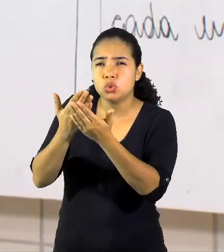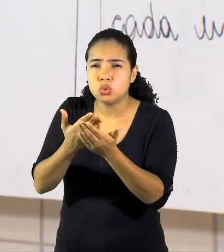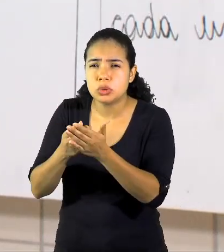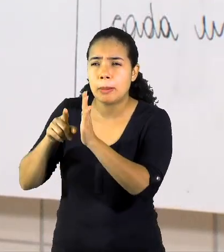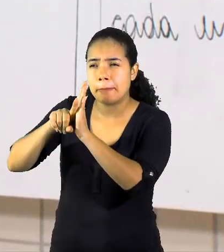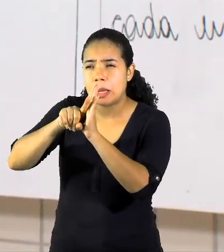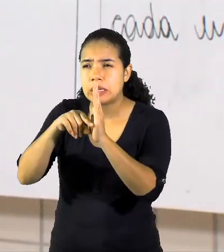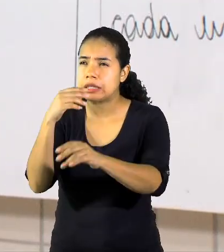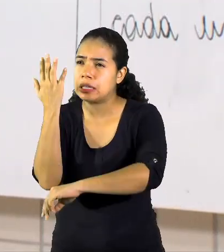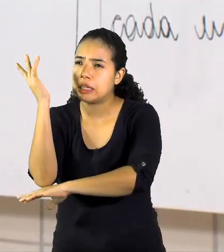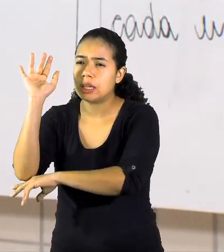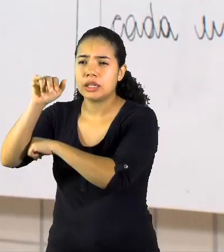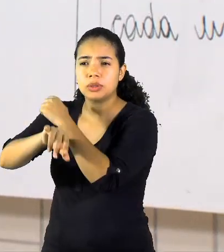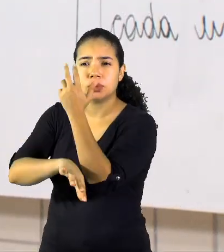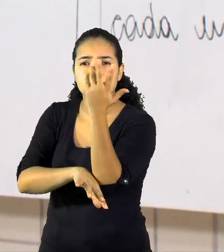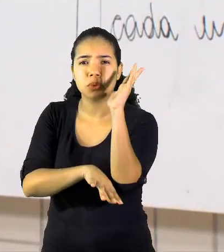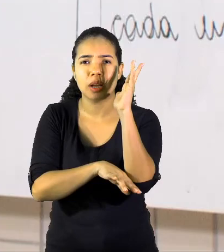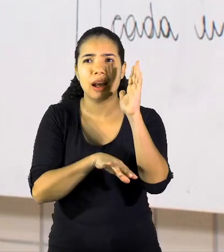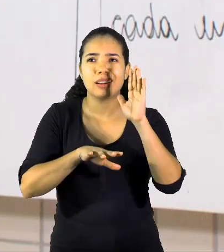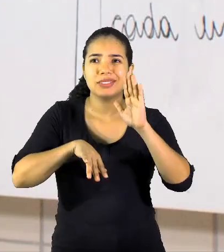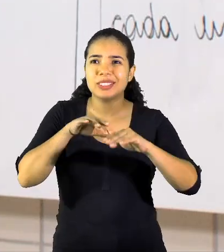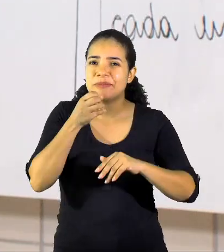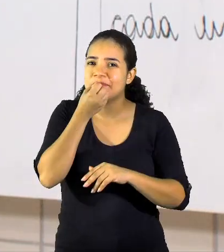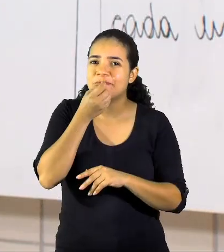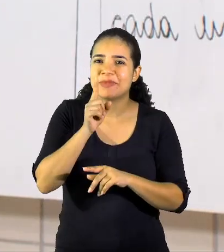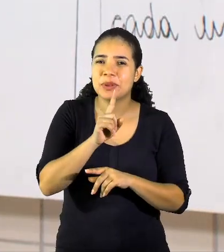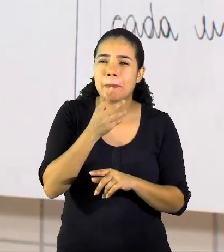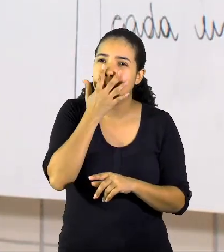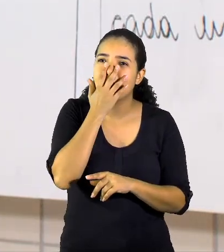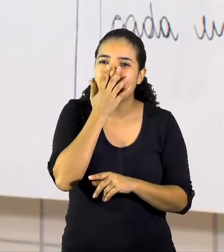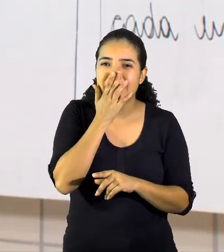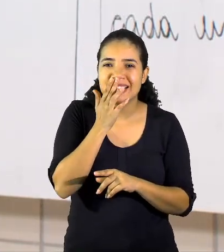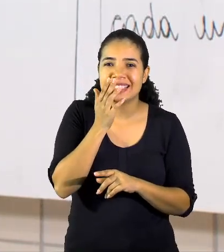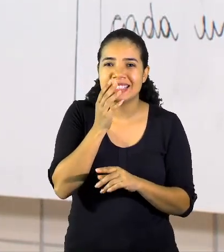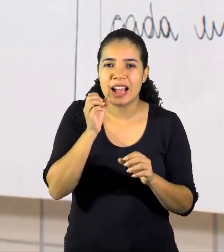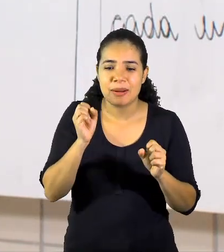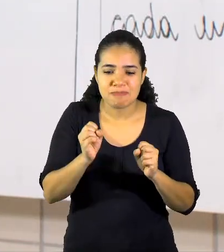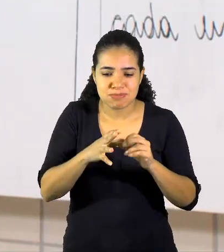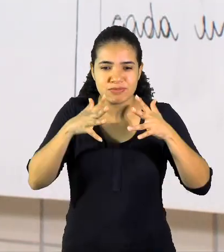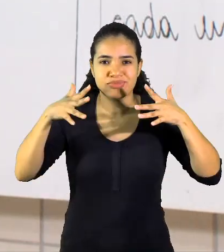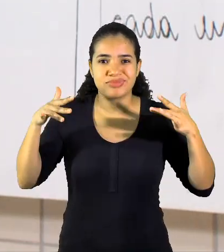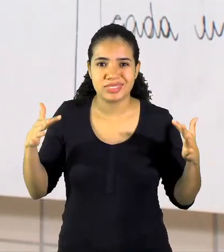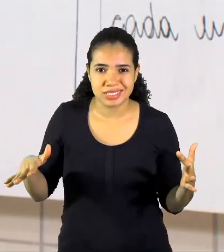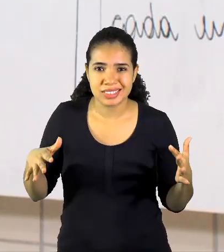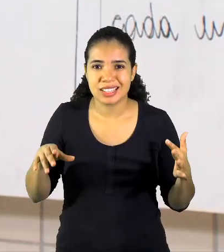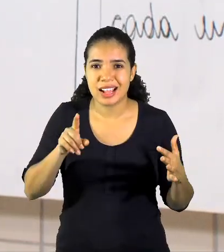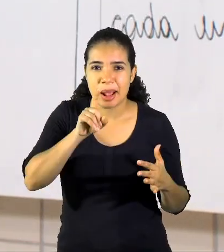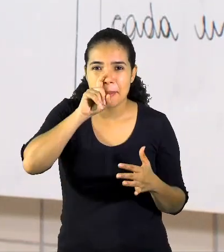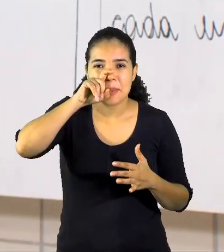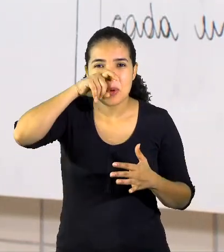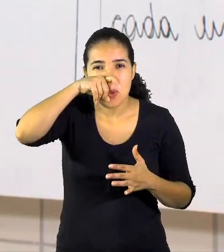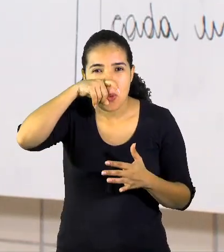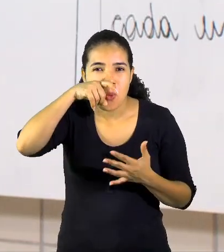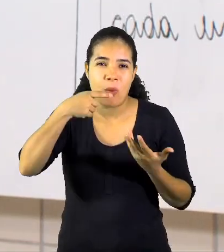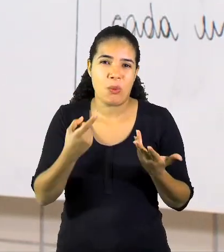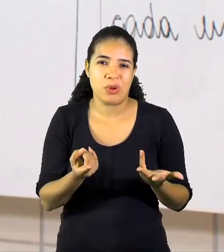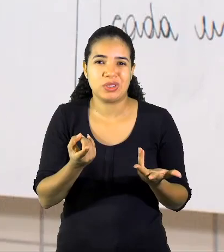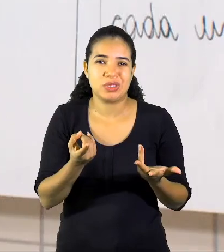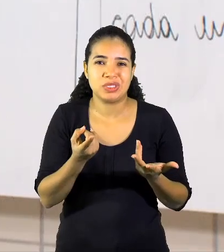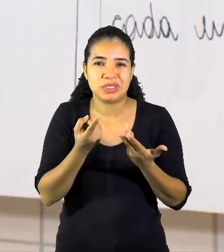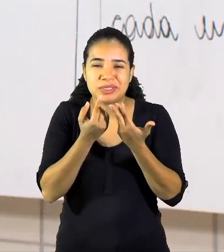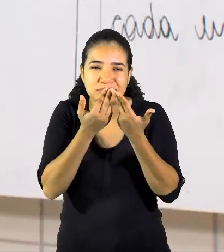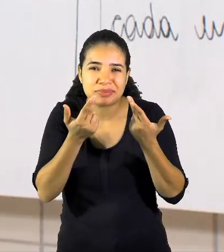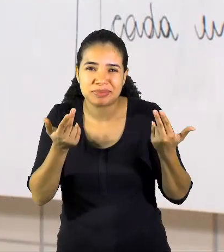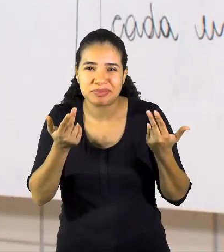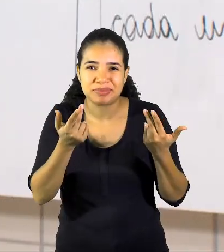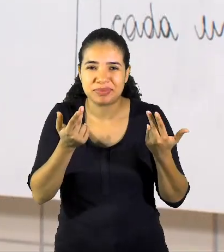comportava, não era algo muito bem visto, era algo visto como bruxaria, como uma coisa pagã, e as pessoas tendiam a ver